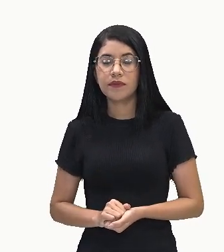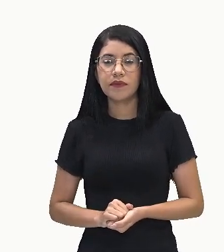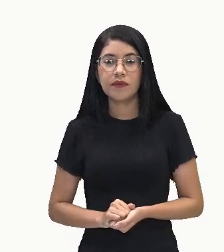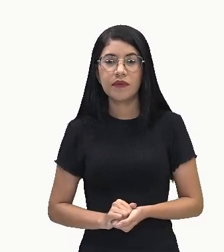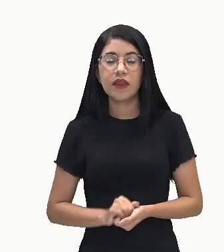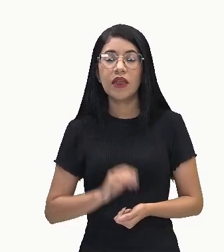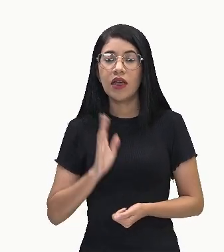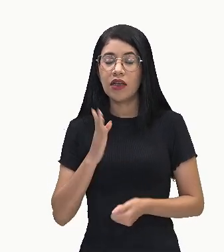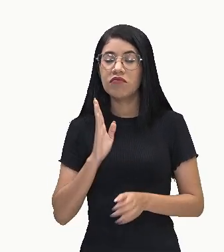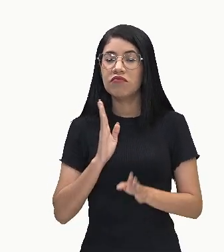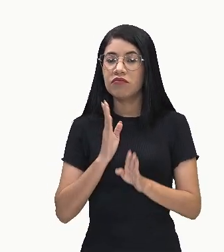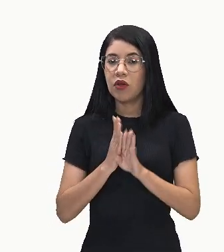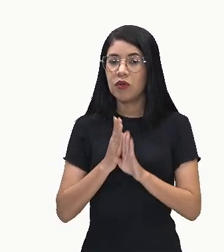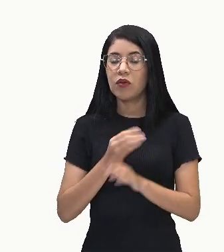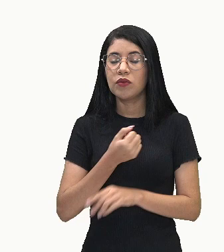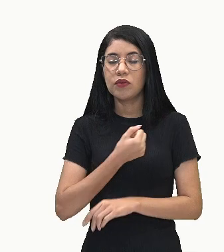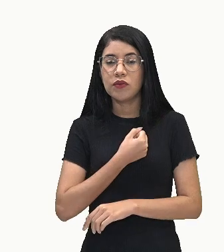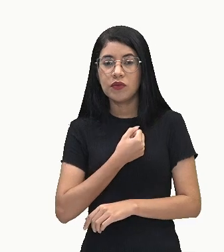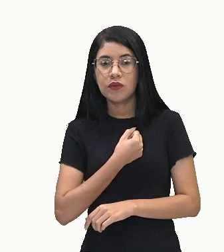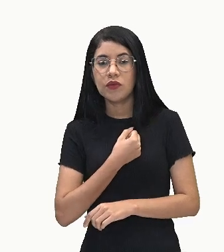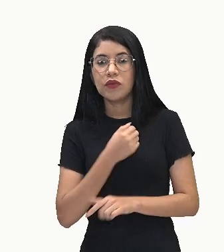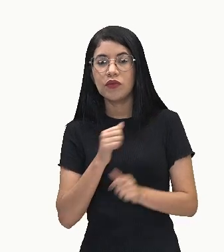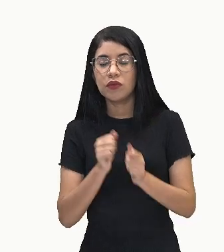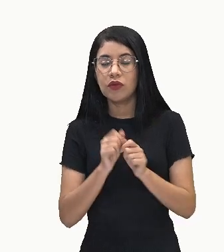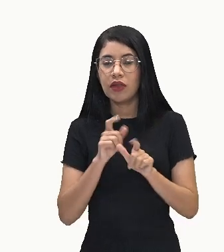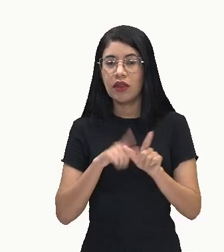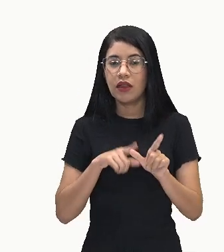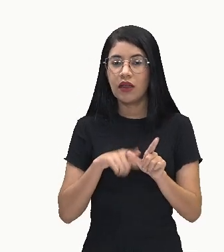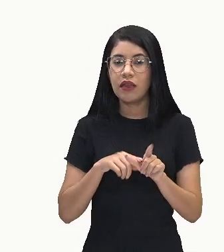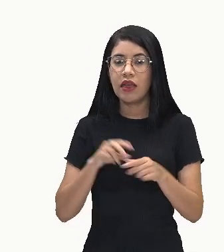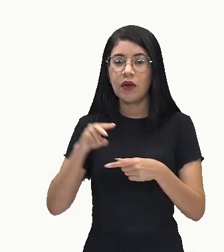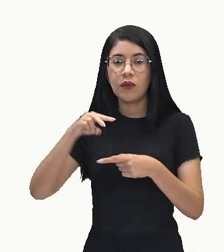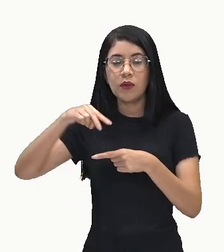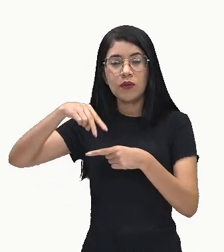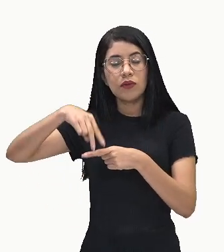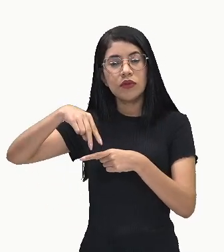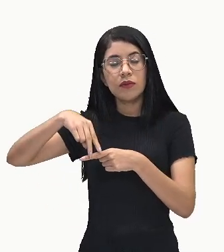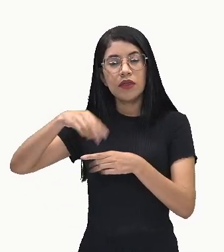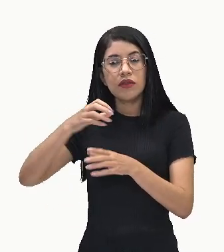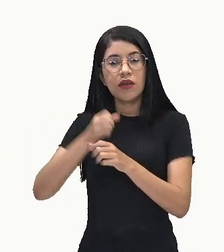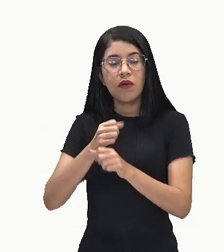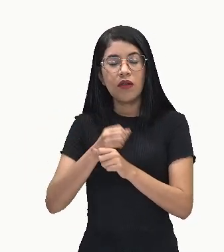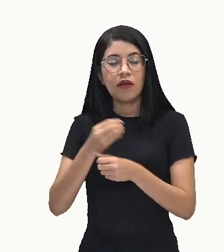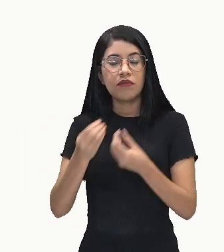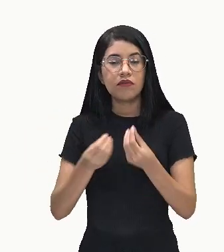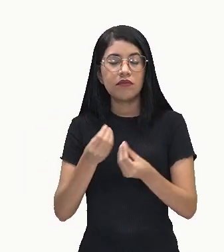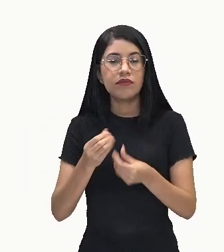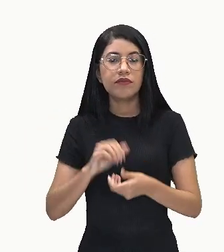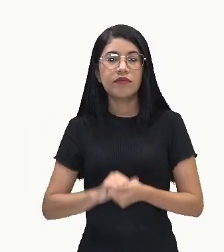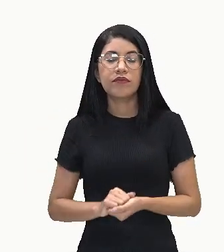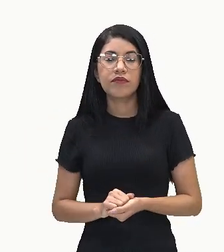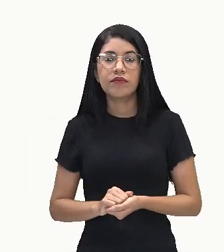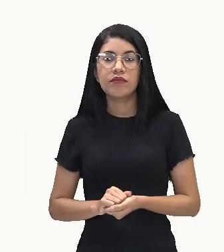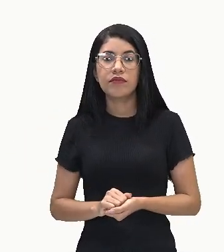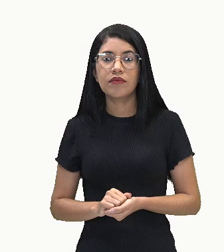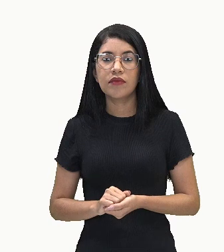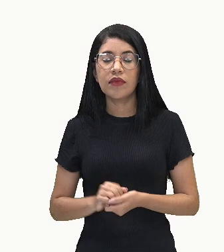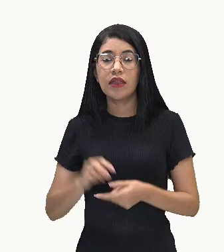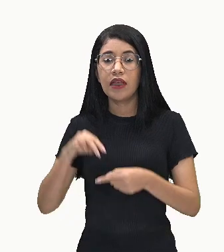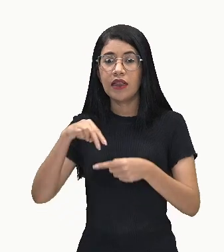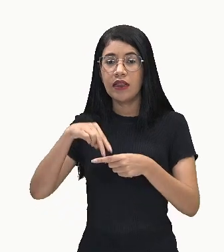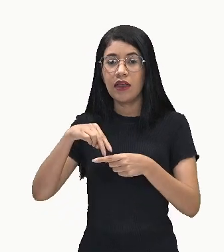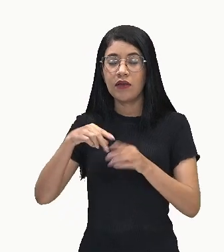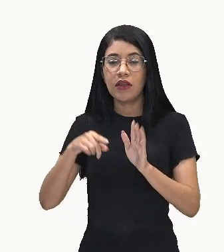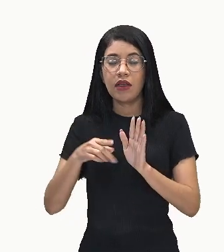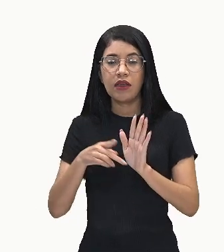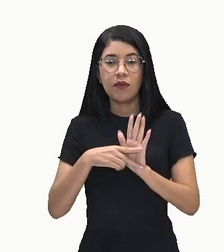Identificados os coeficientes, vamos lá para o cálculo do nosso discriminante aqui, ó. Delta vai ser igual a B ao